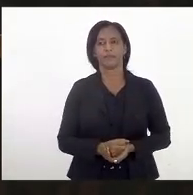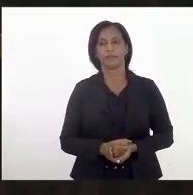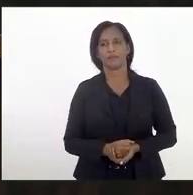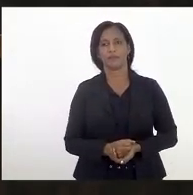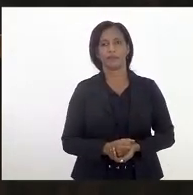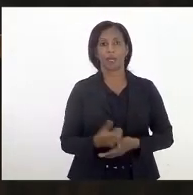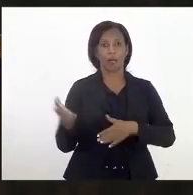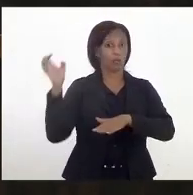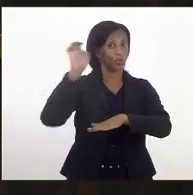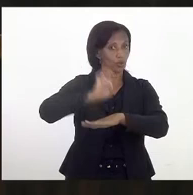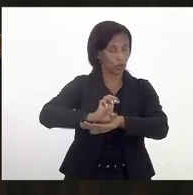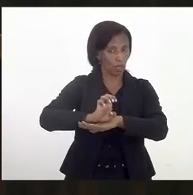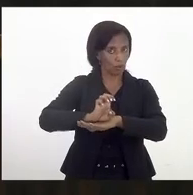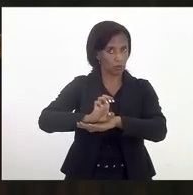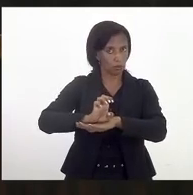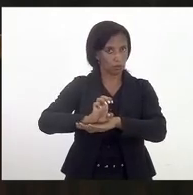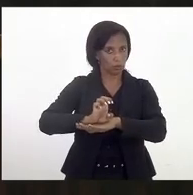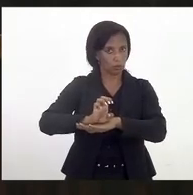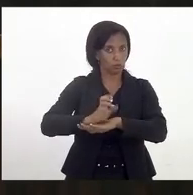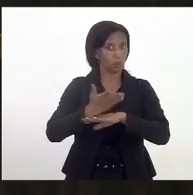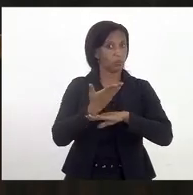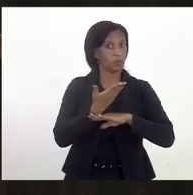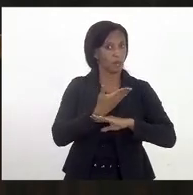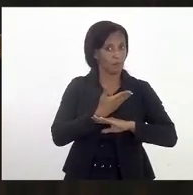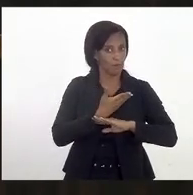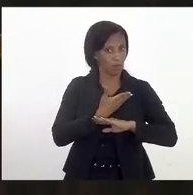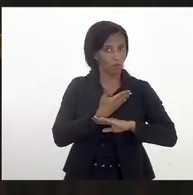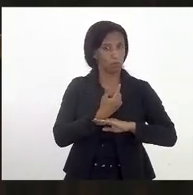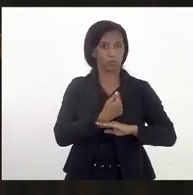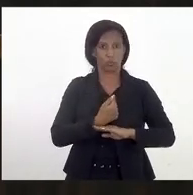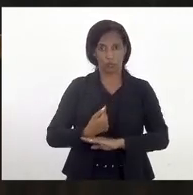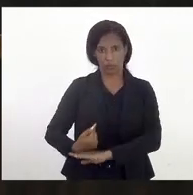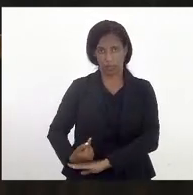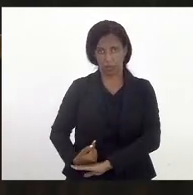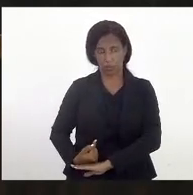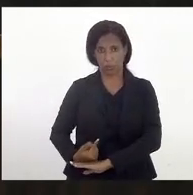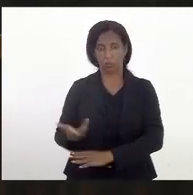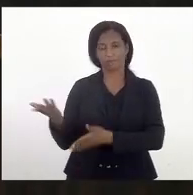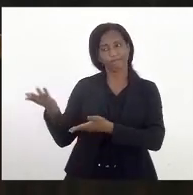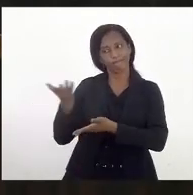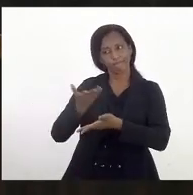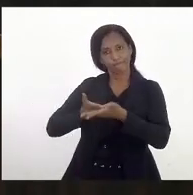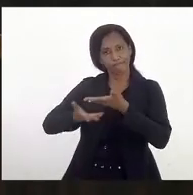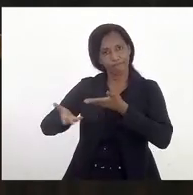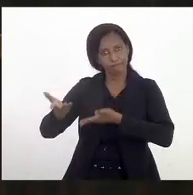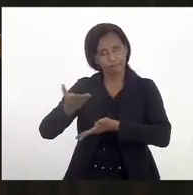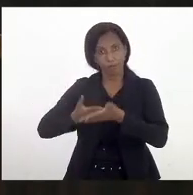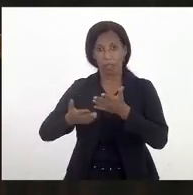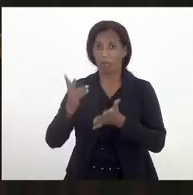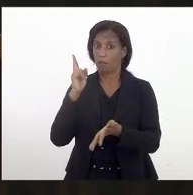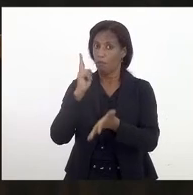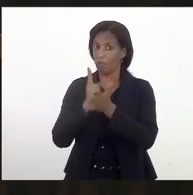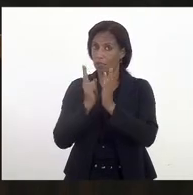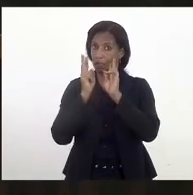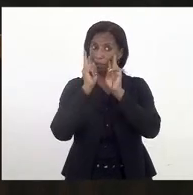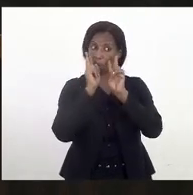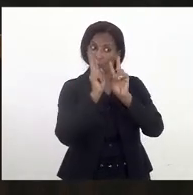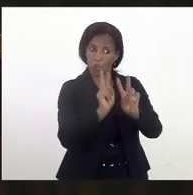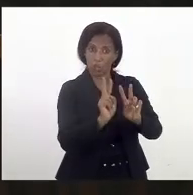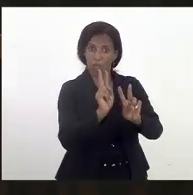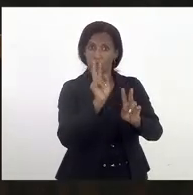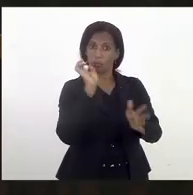e ao estado somos amigos do governador temos uma relação excepcional com ele mas sempre olhando o melhor para o